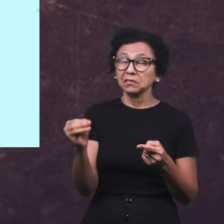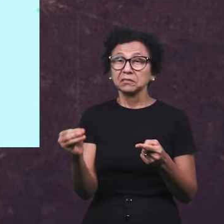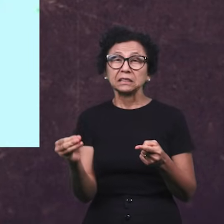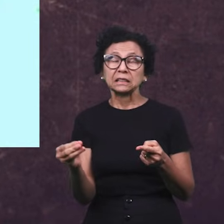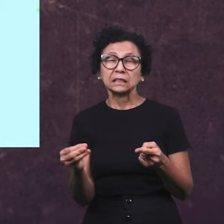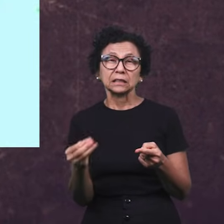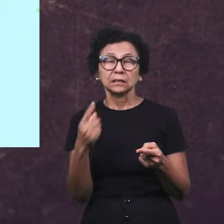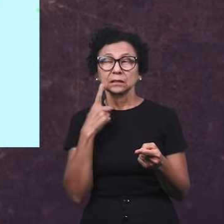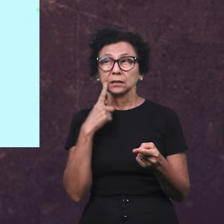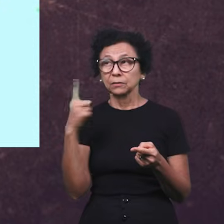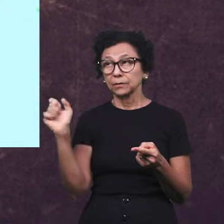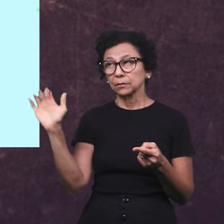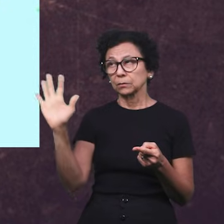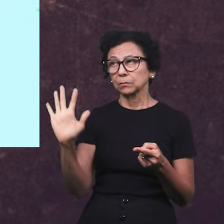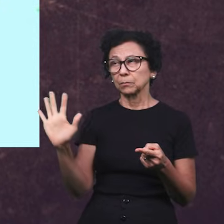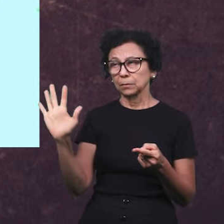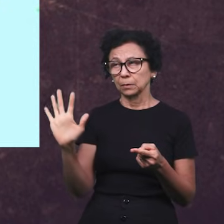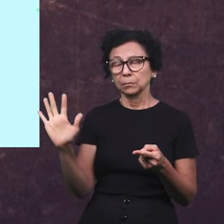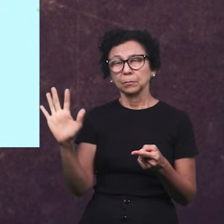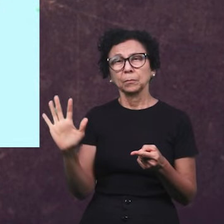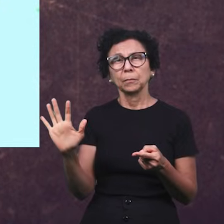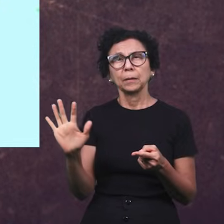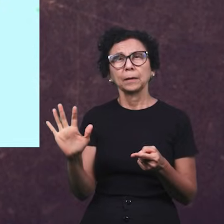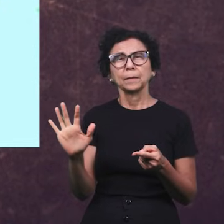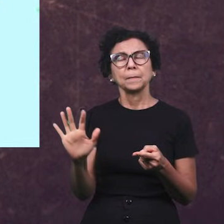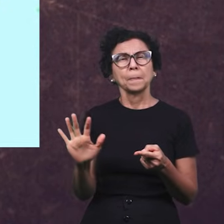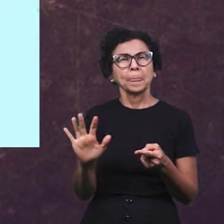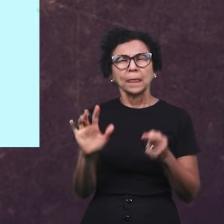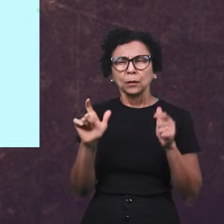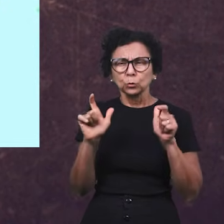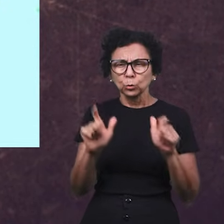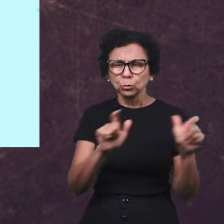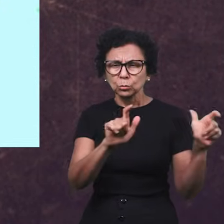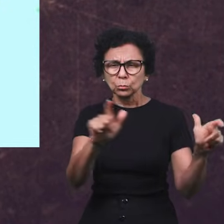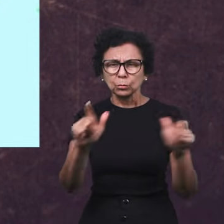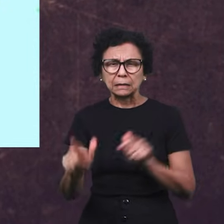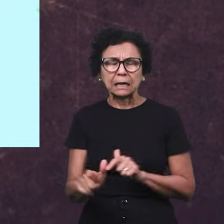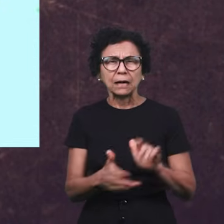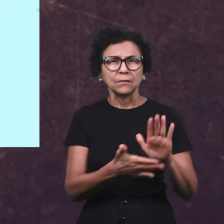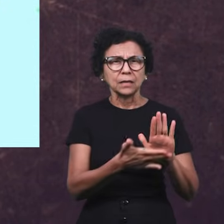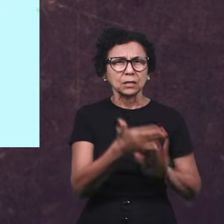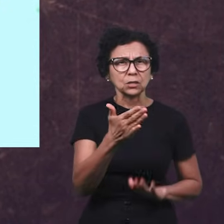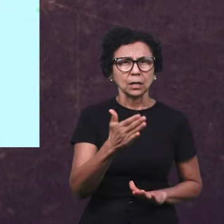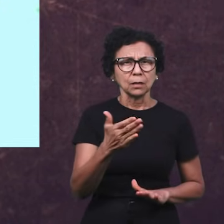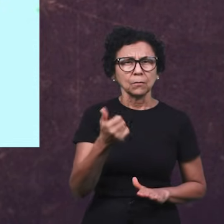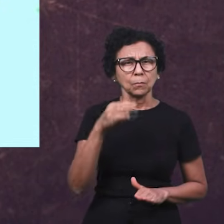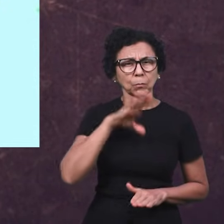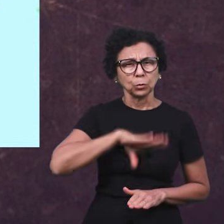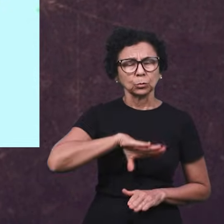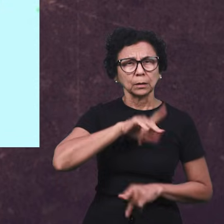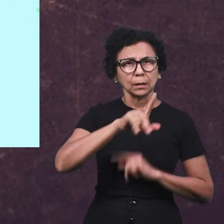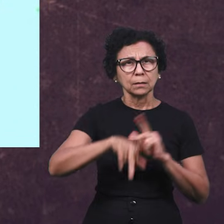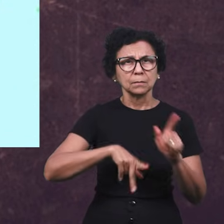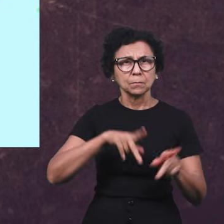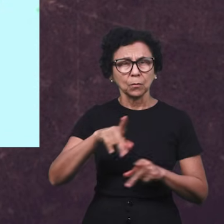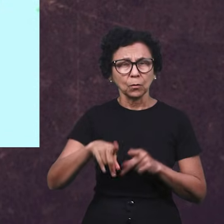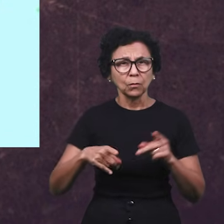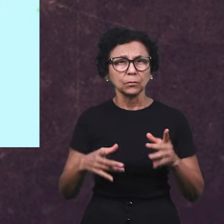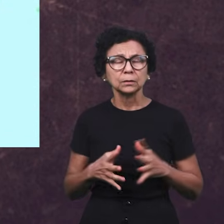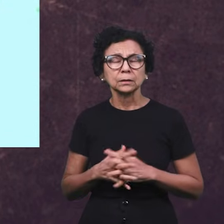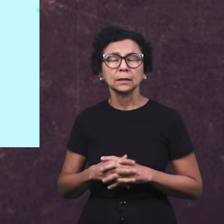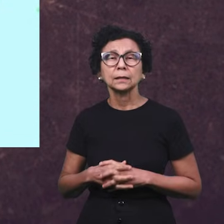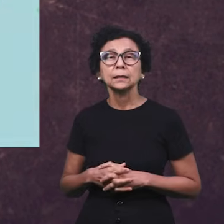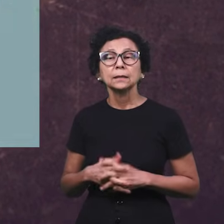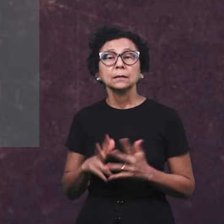certo agora poderá ser mostrado um mapa mostrando esse processo, um mapa de viagens portuguesas contornando o litoral africano, chamado